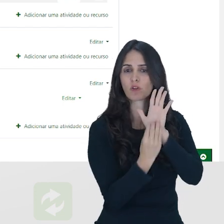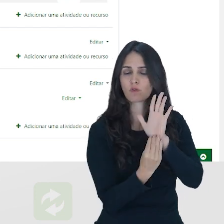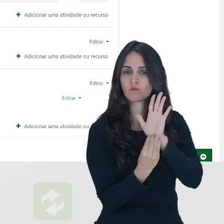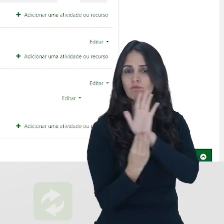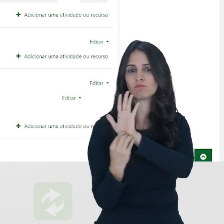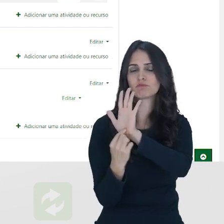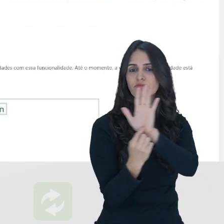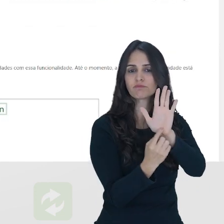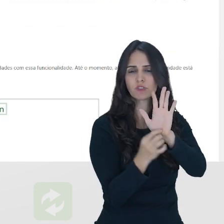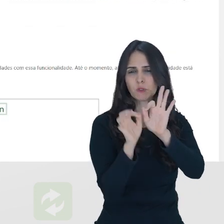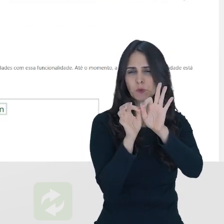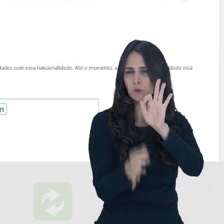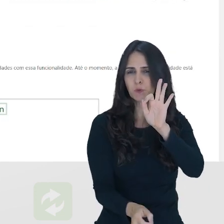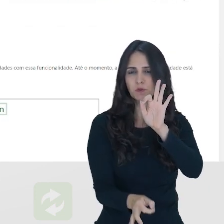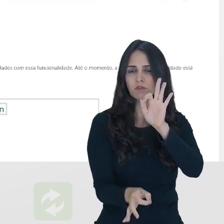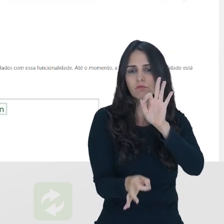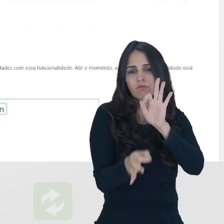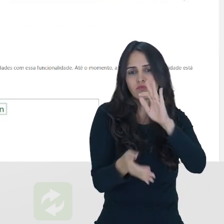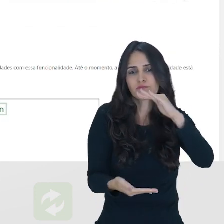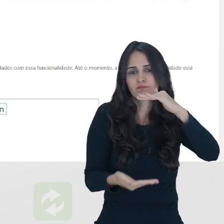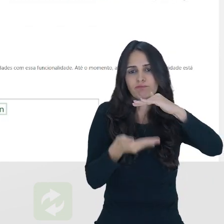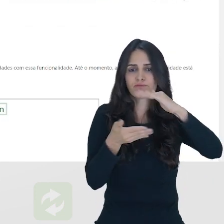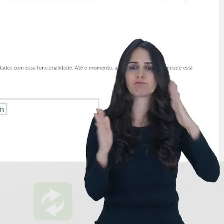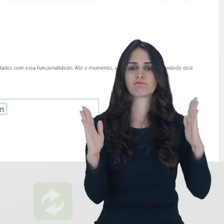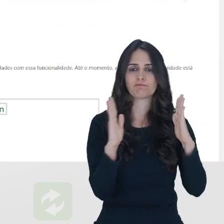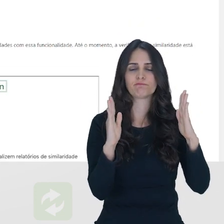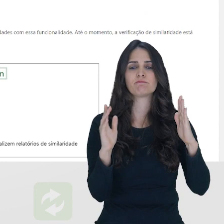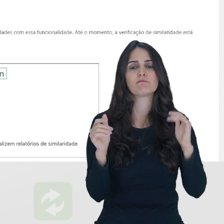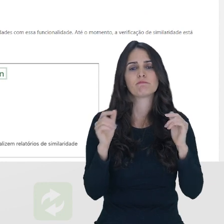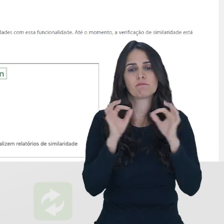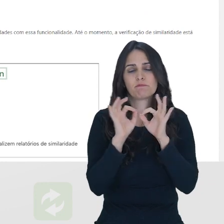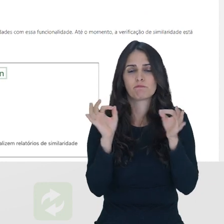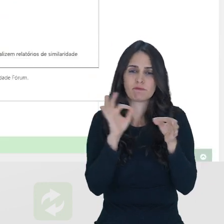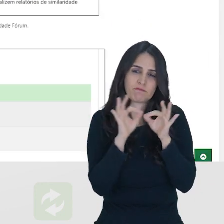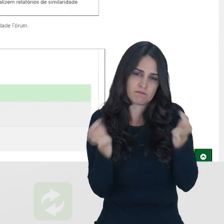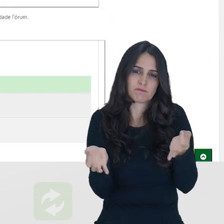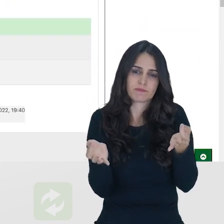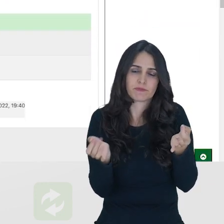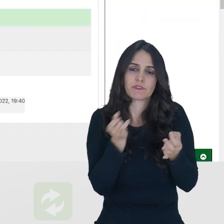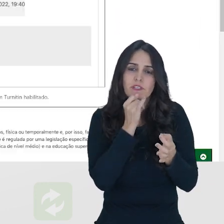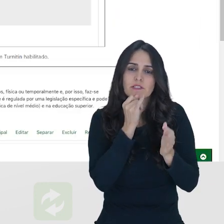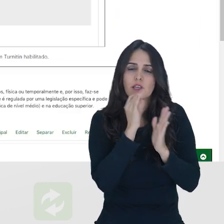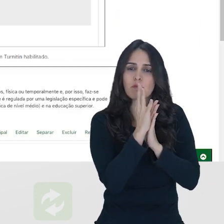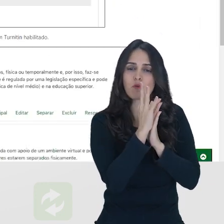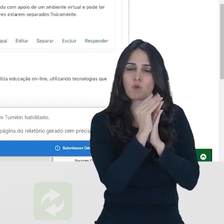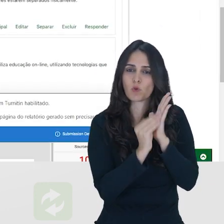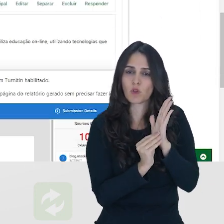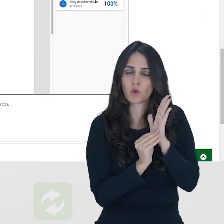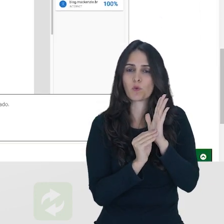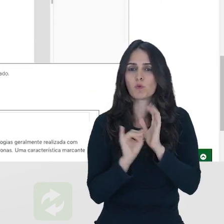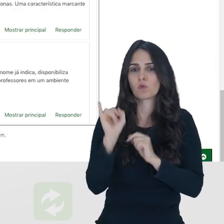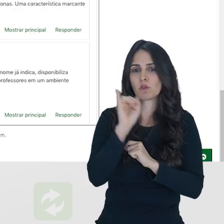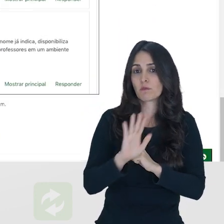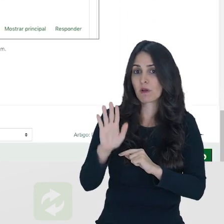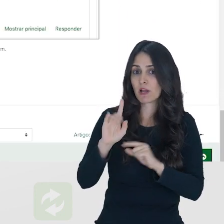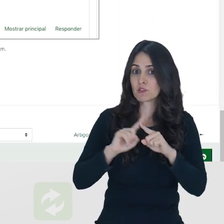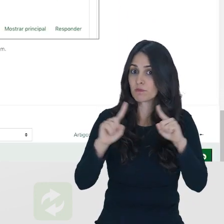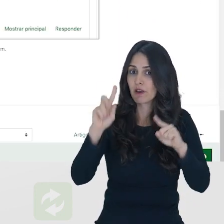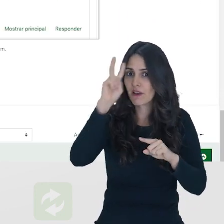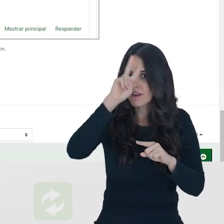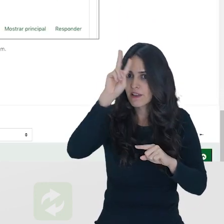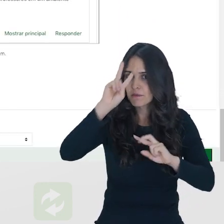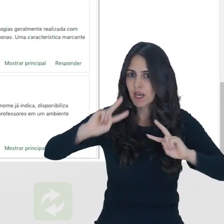conteúdo que não é muito extenso para o aluno então aqui nessa página nós temos um conteúdo temos algumas imagens